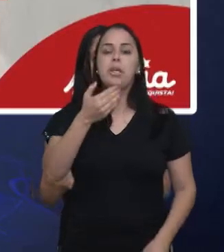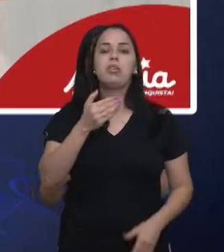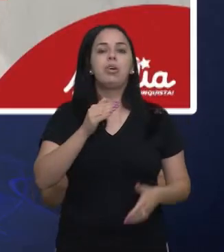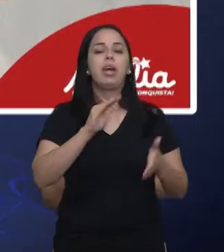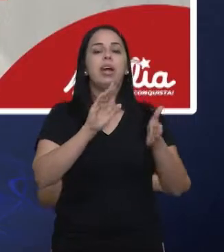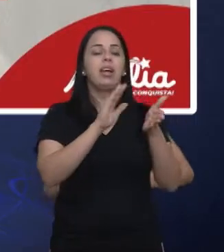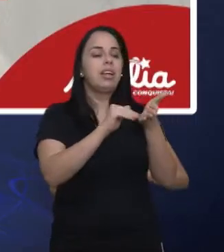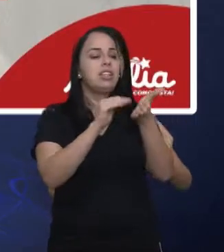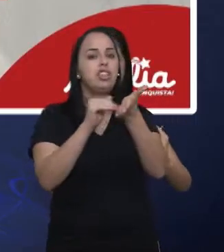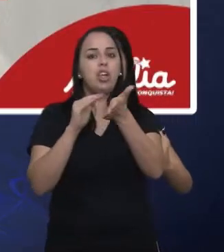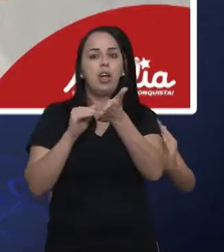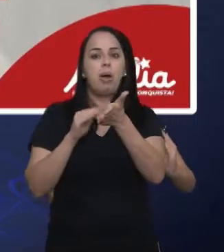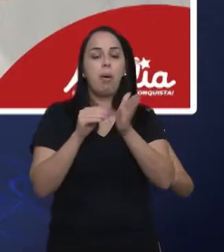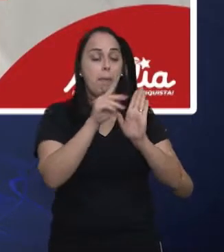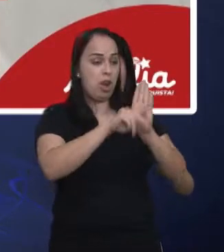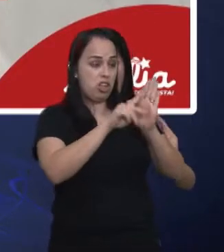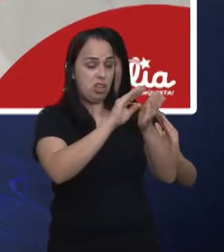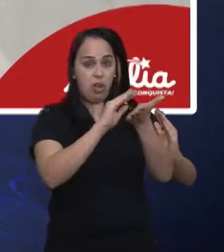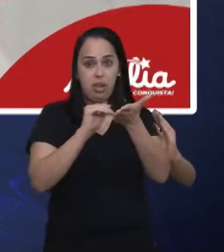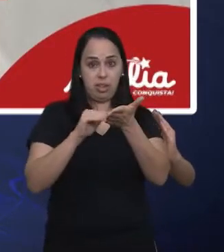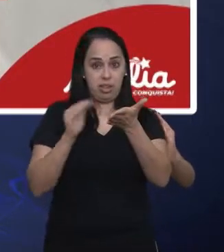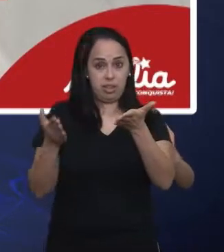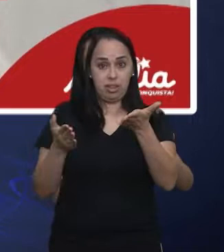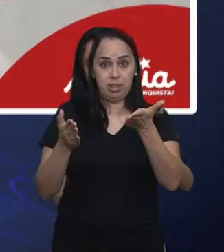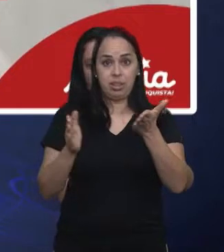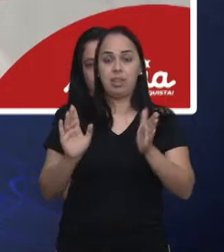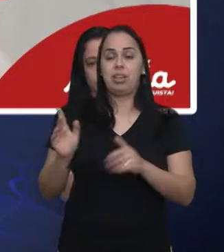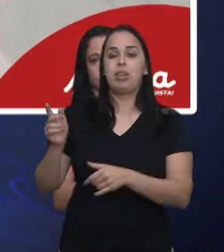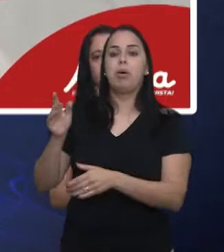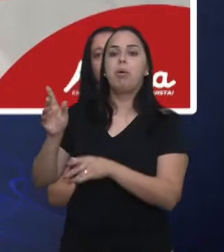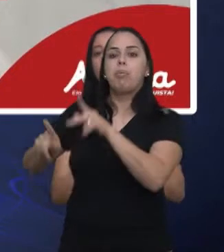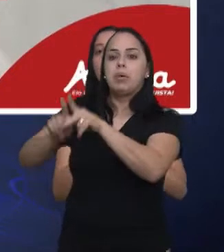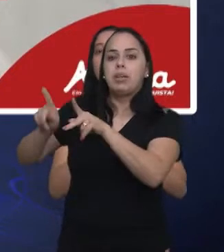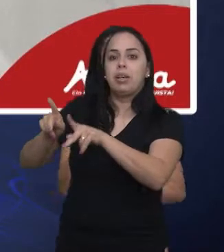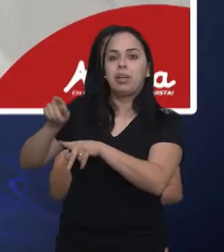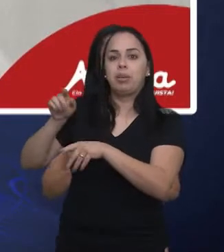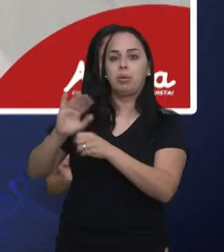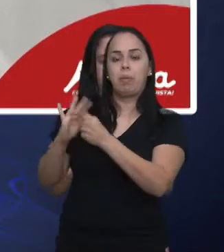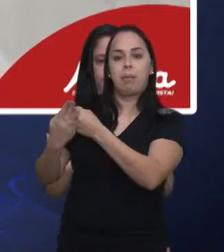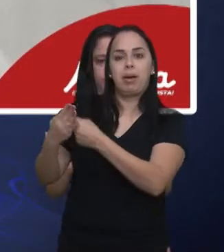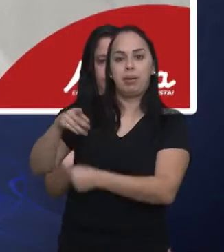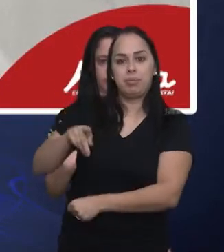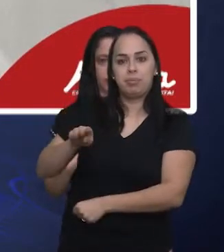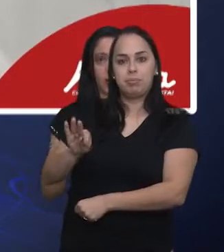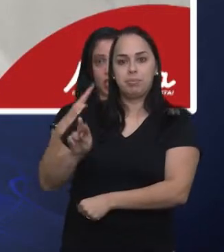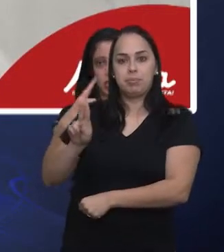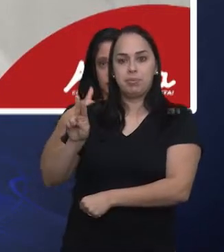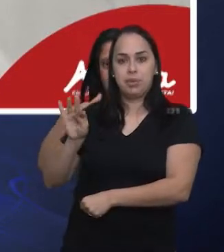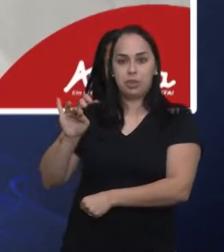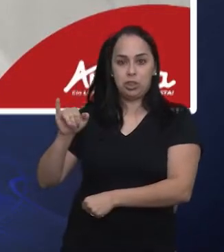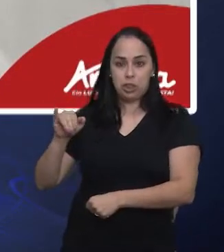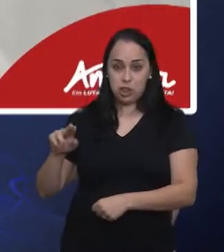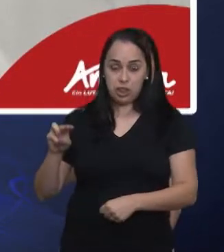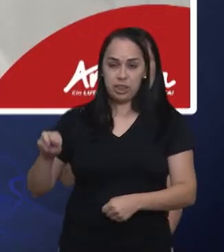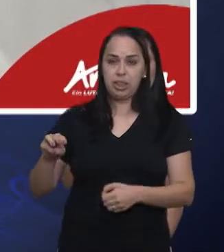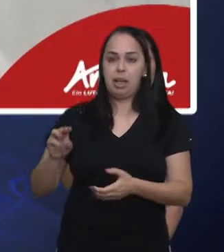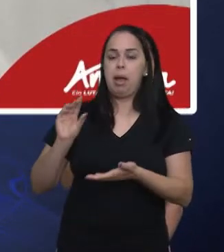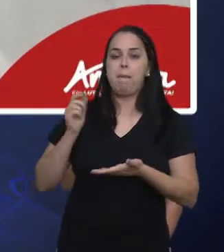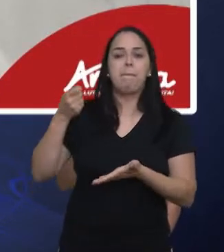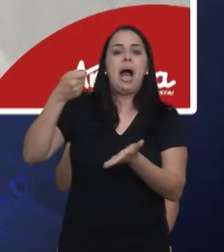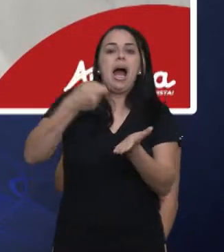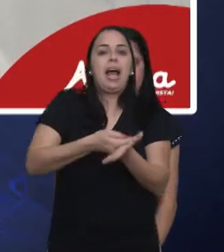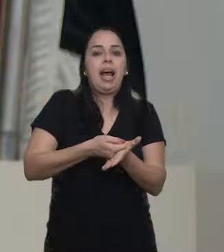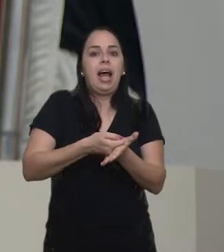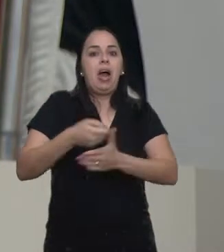pediu a retirada de um projeto que poderia dividir com moradores do bairro Putim os custos da obra de duplicação de uma avenida